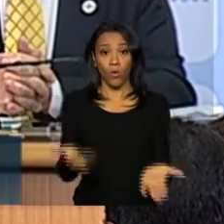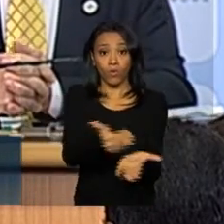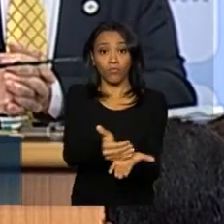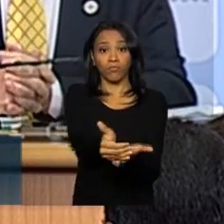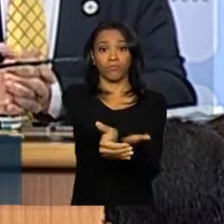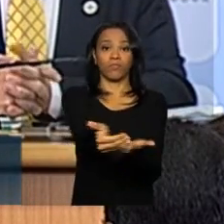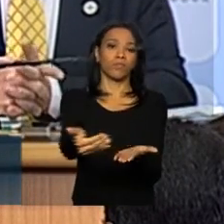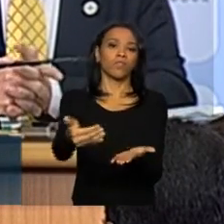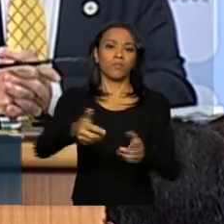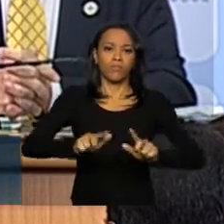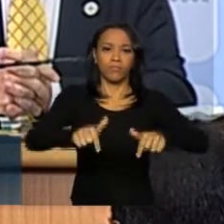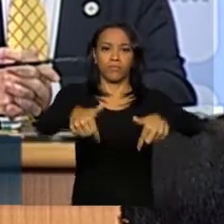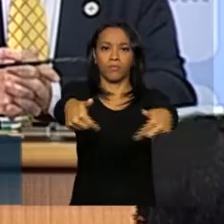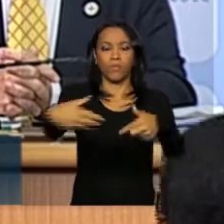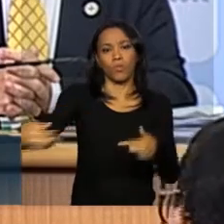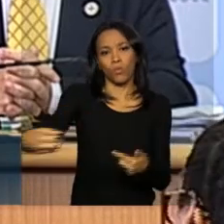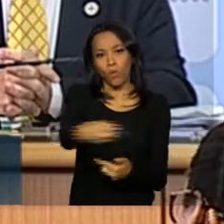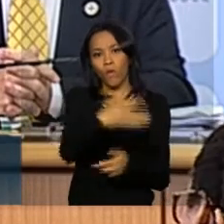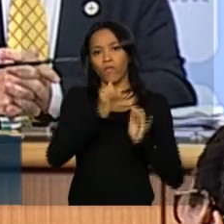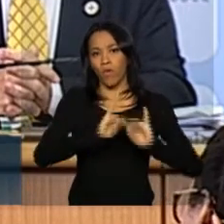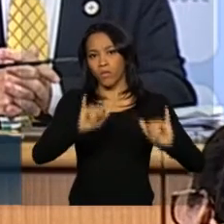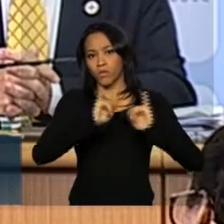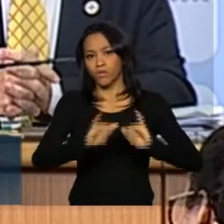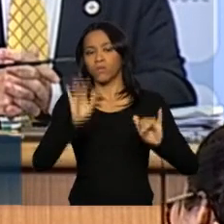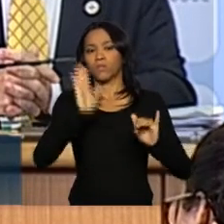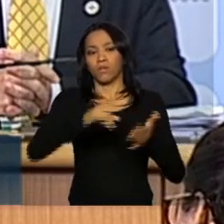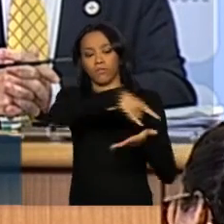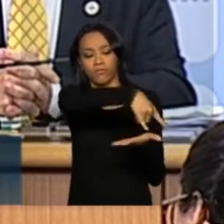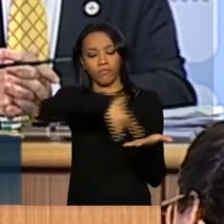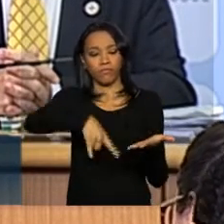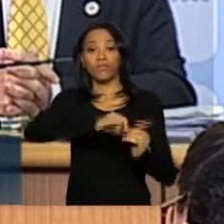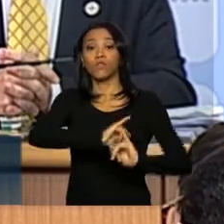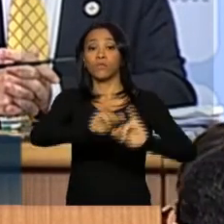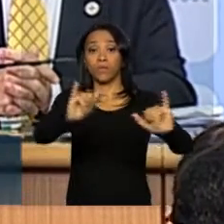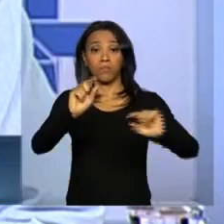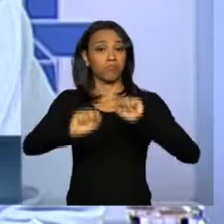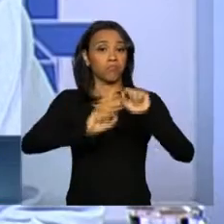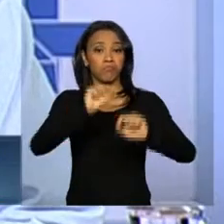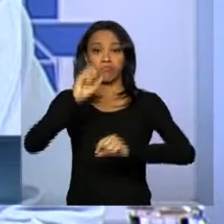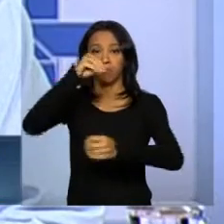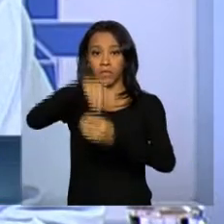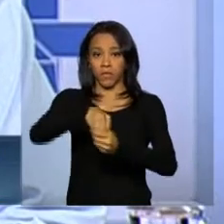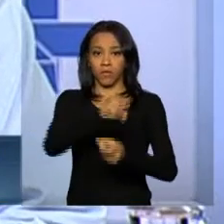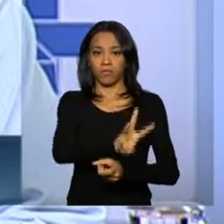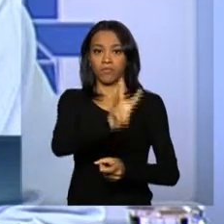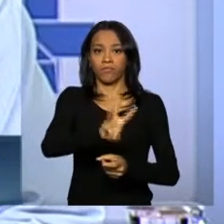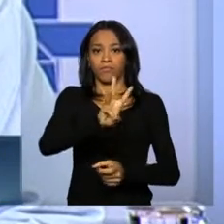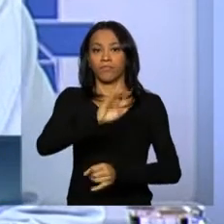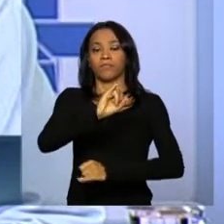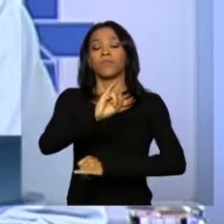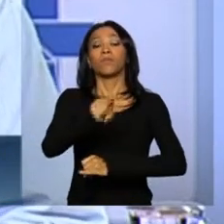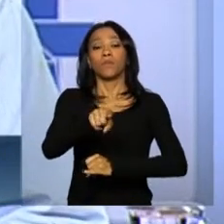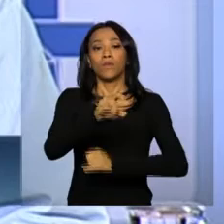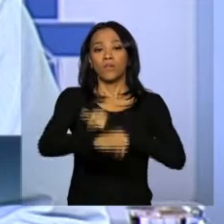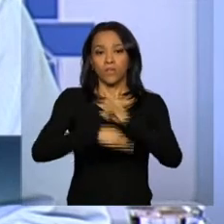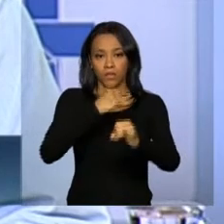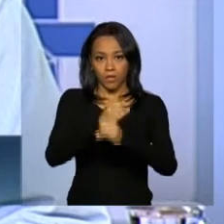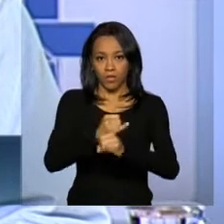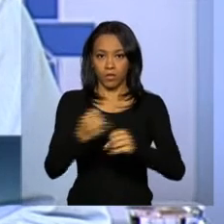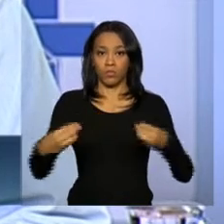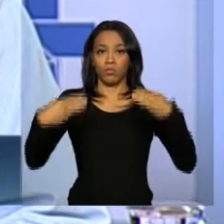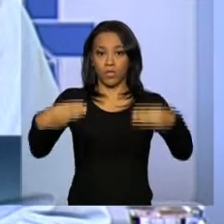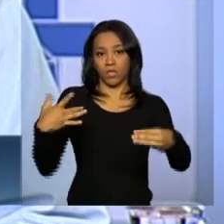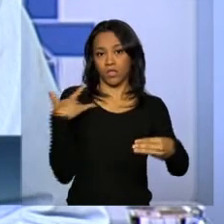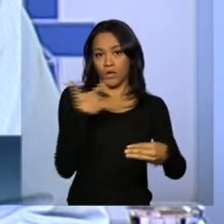novo protocolo divulgado pela página do Ministério da Saúde. Esse protocolo, ele foi construído